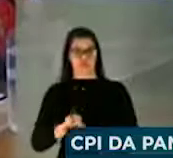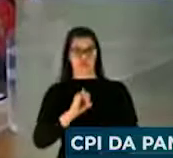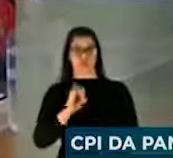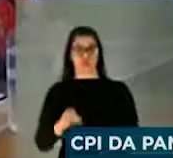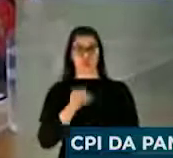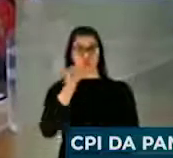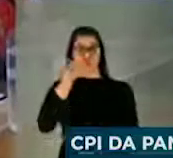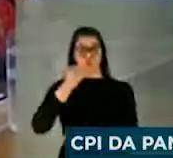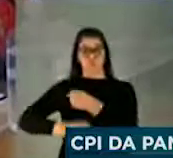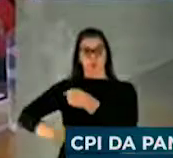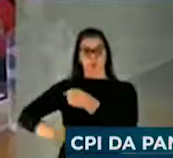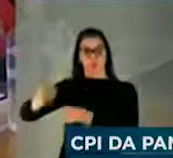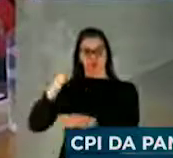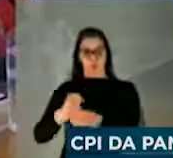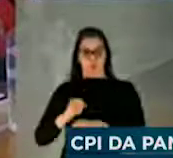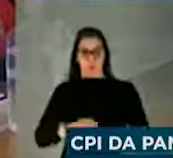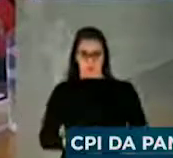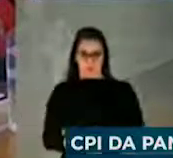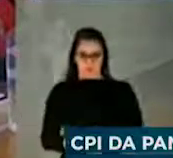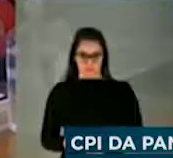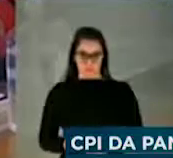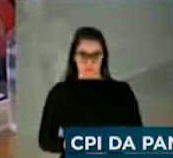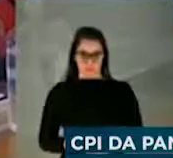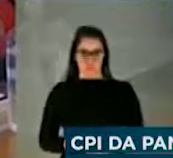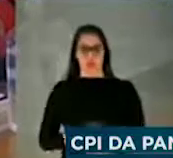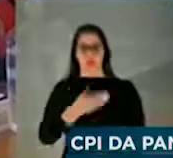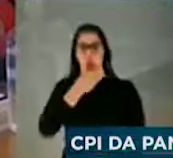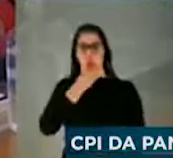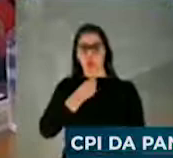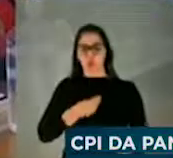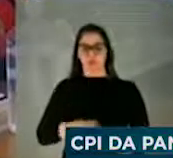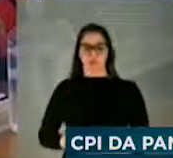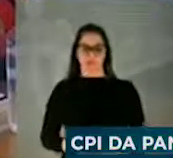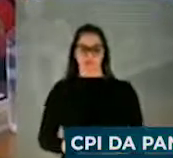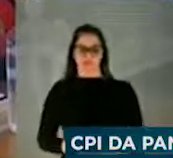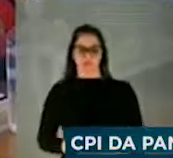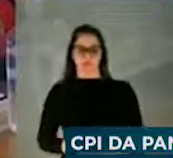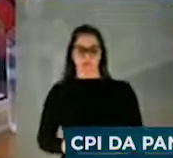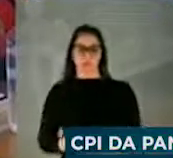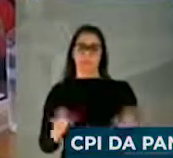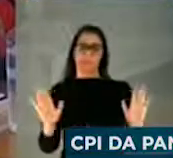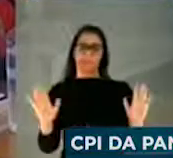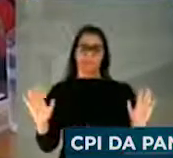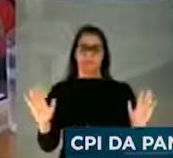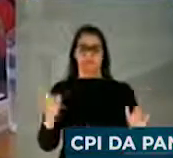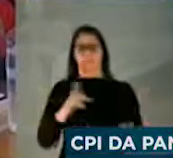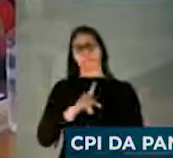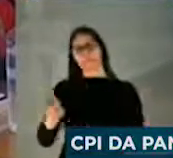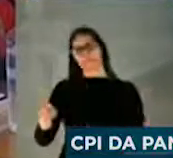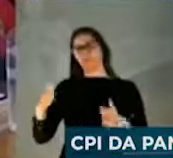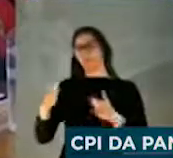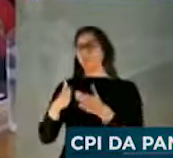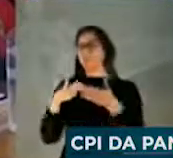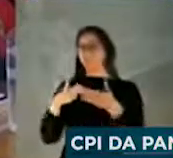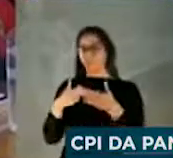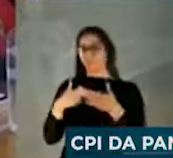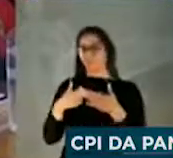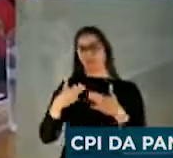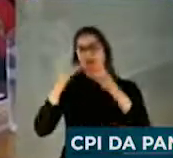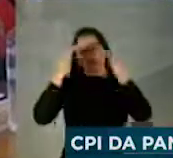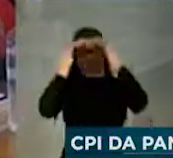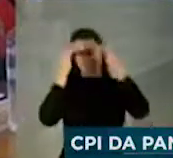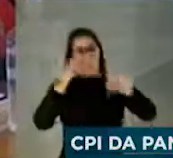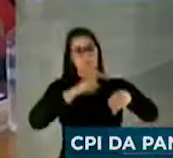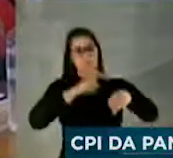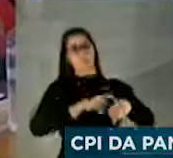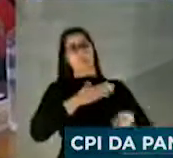homem só pela um homem abriu de repente o médico Drauzio Varella vai ter sentido esse vídeo vou pedir que